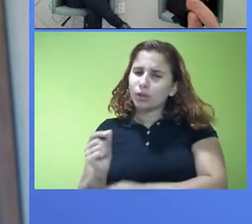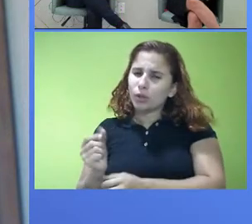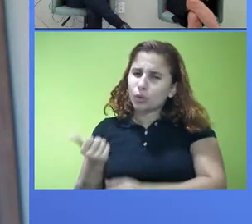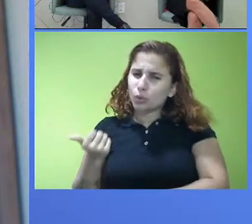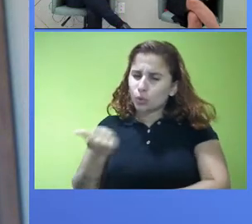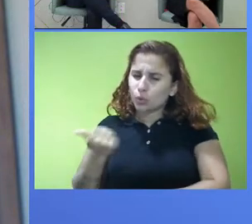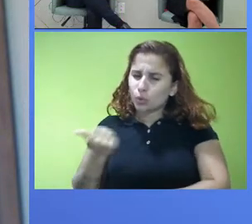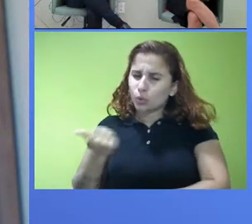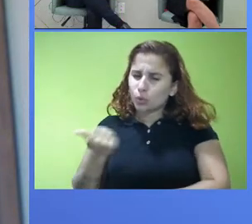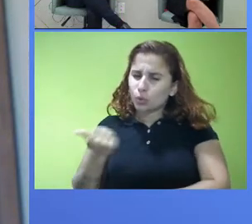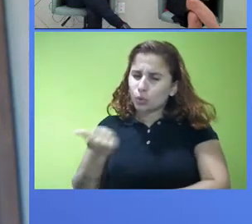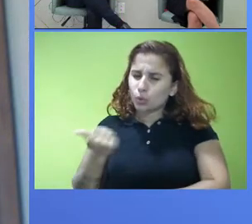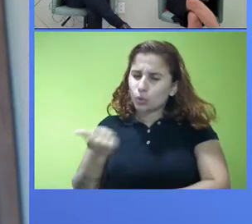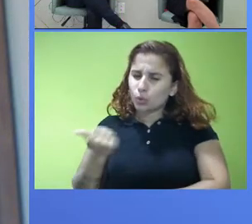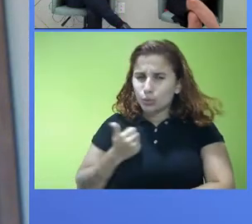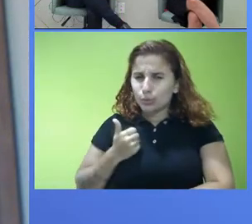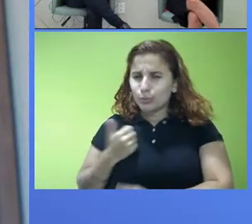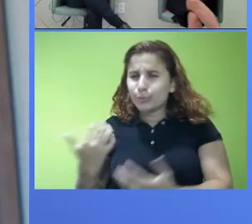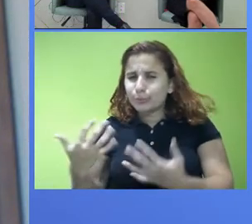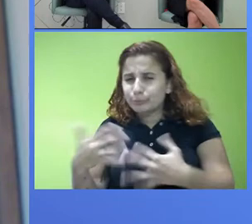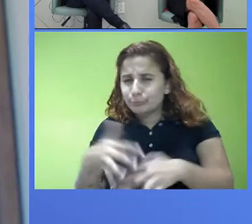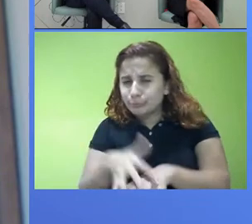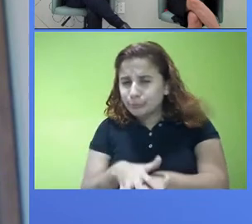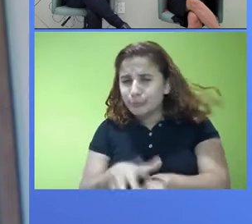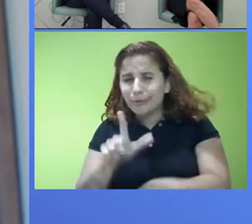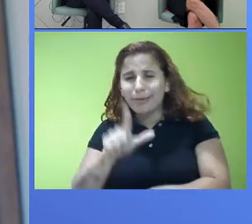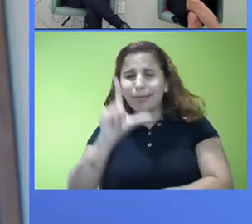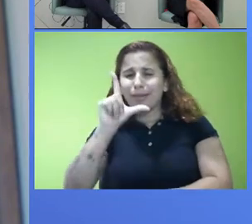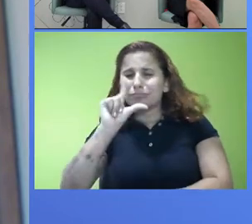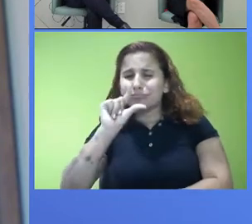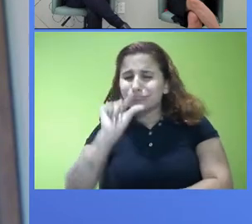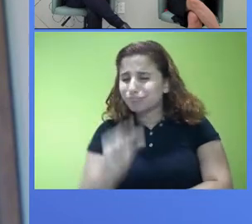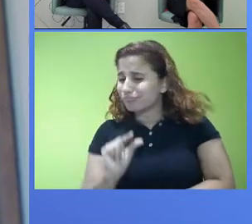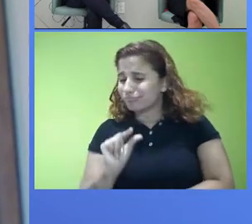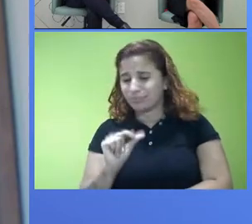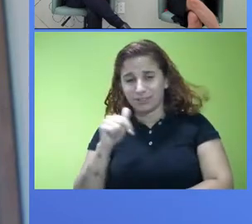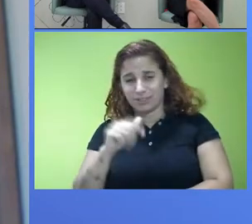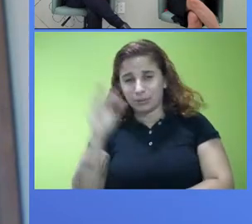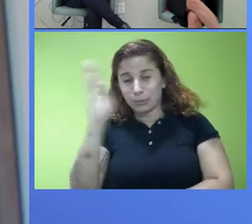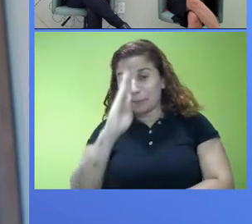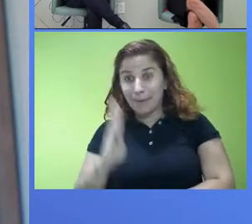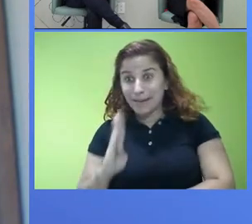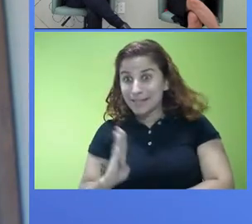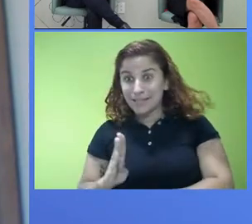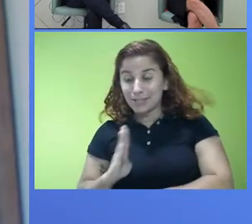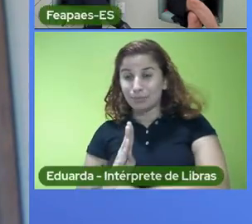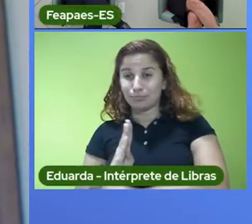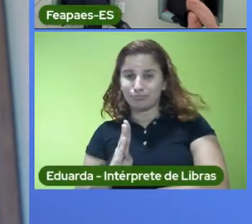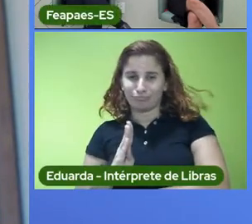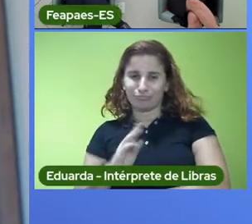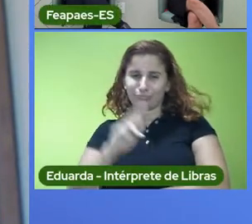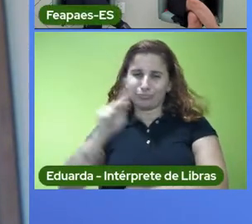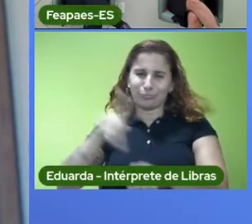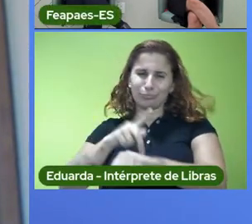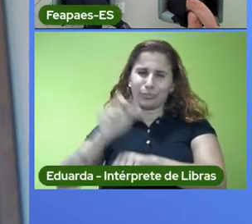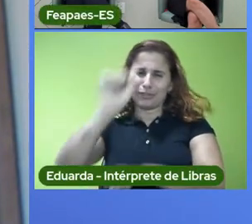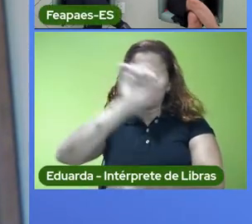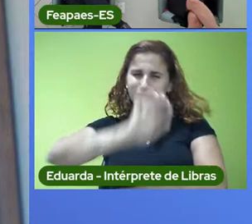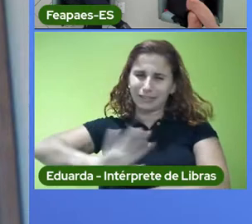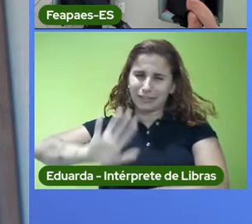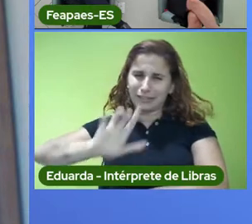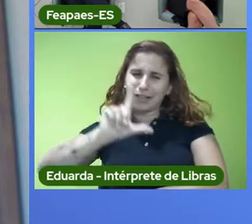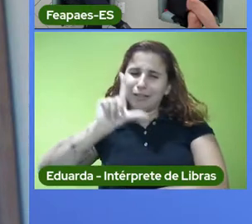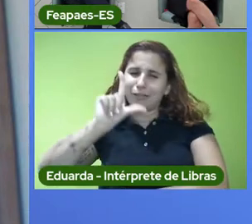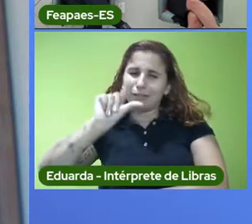é baixíssimo, baixíssimo no Brasil inteiro. Então, não é à toa, né, que ele é baixíssimo, por